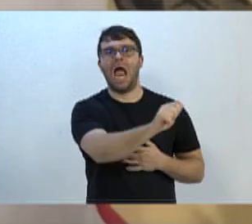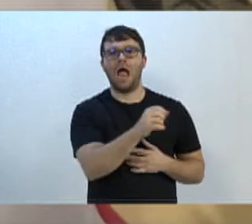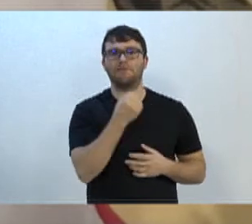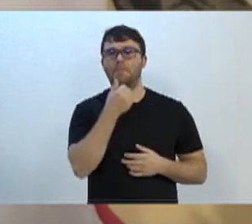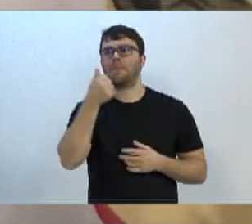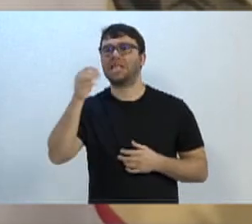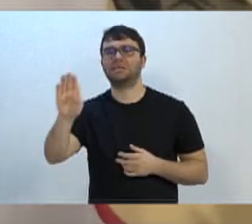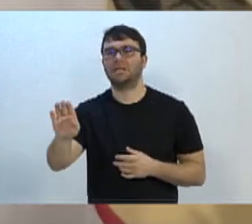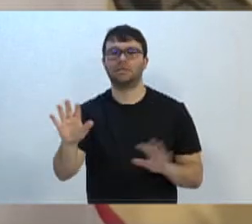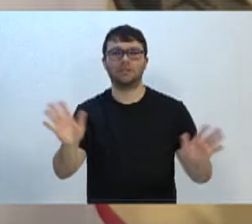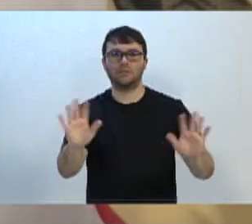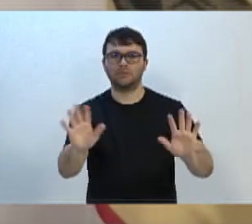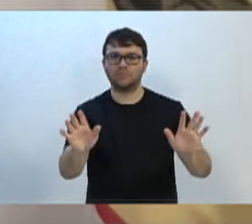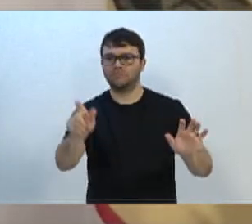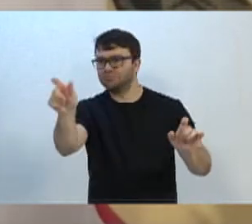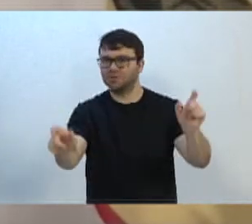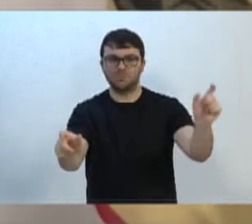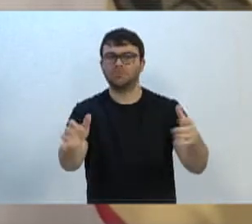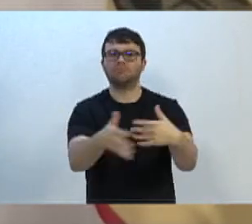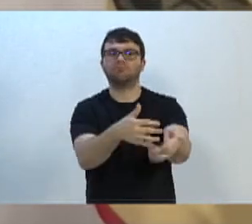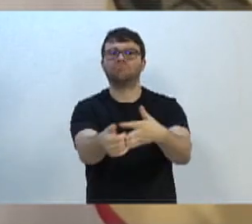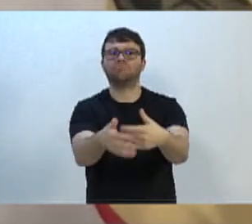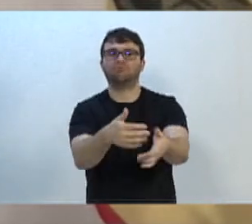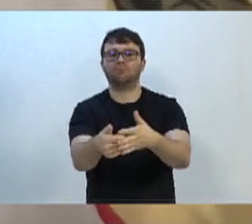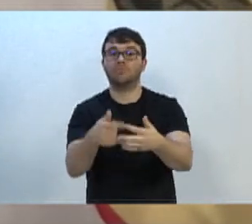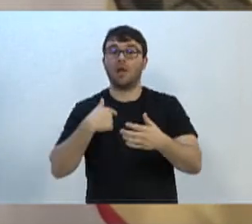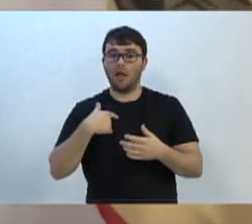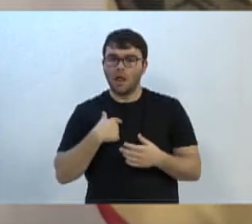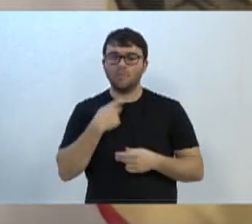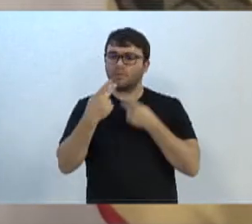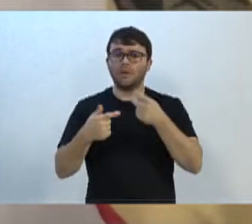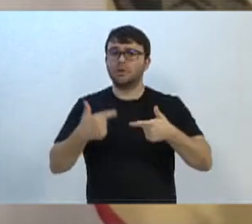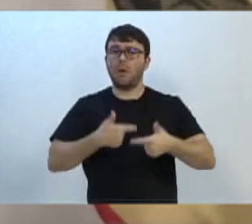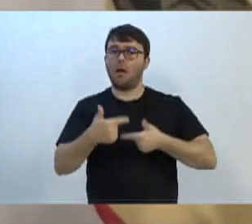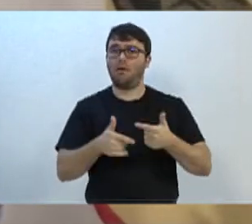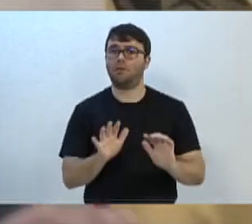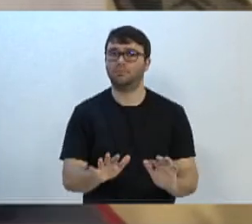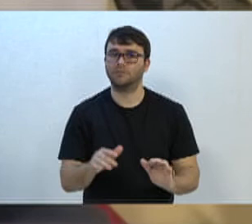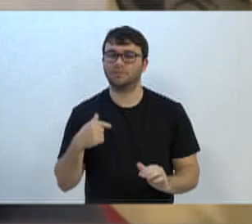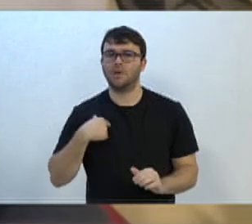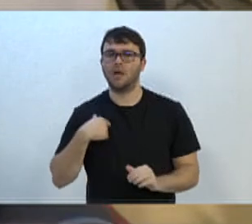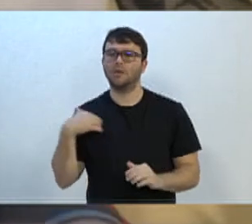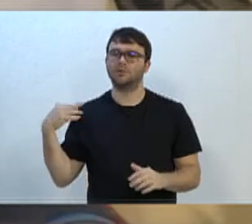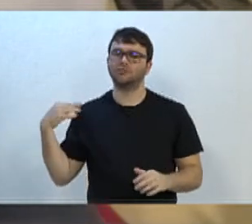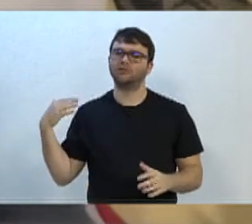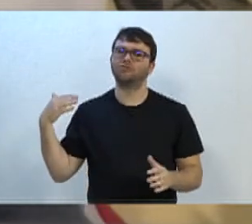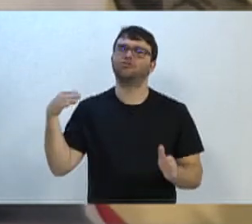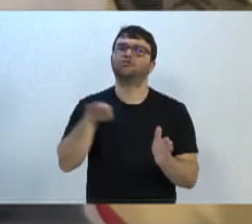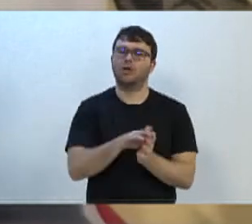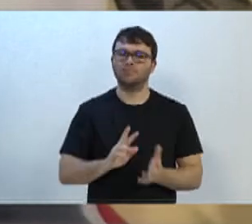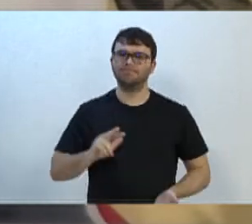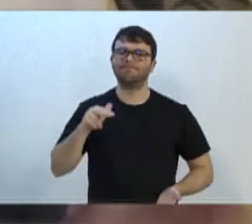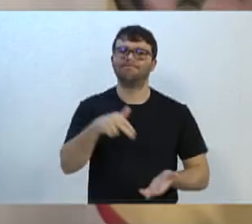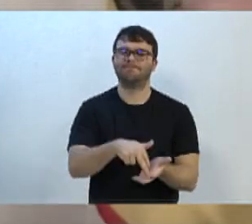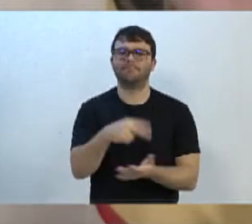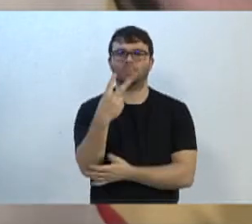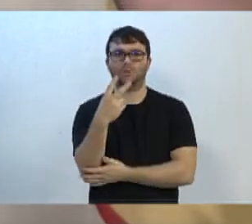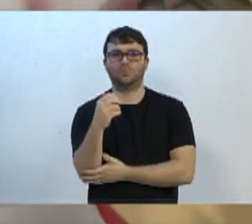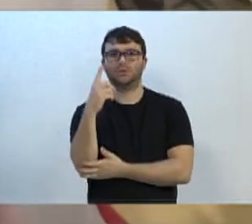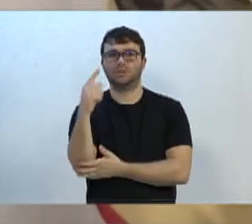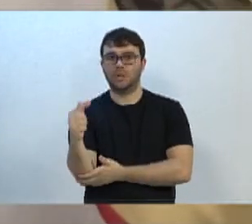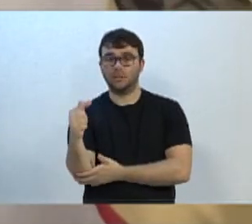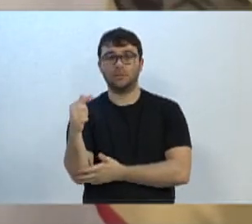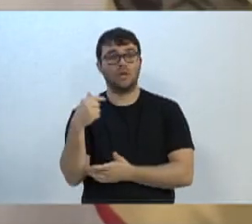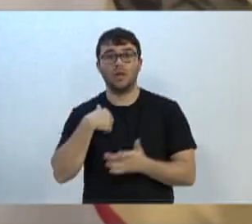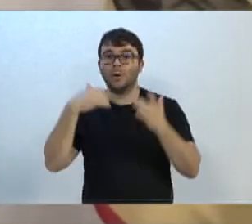falar Ronaldo aquilo que nós trabalhamos enquanto quando eu cheguei aqui em 2017 nesta casa não